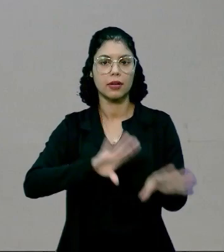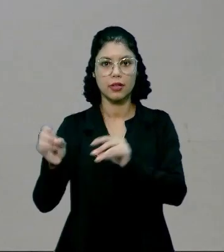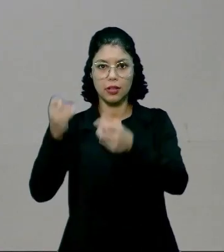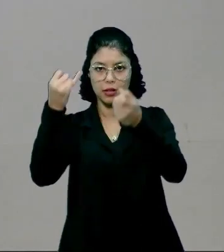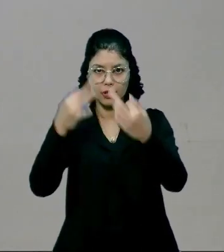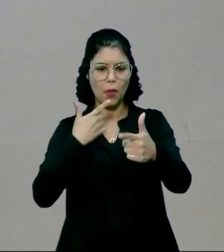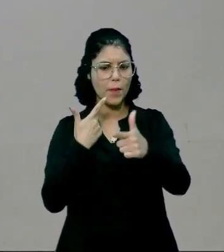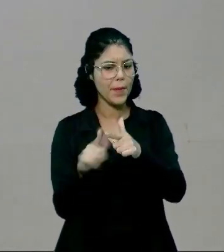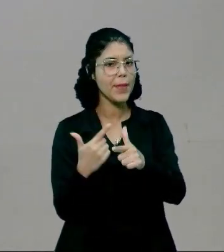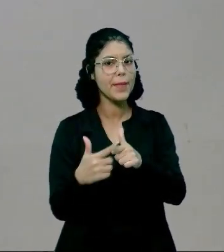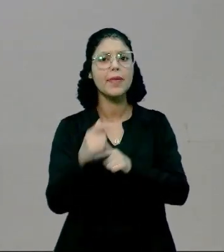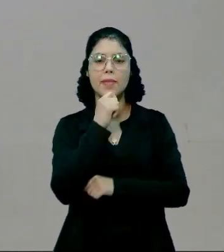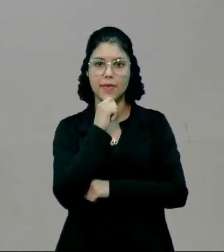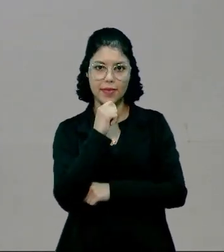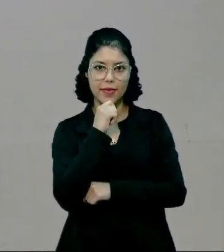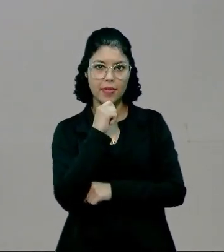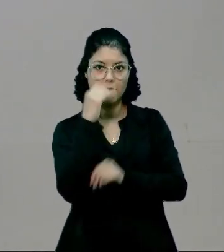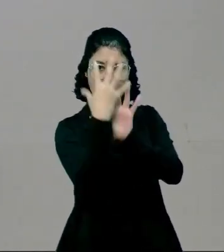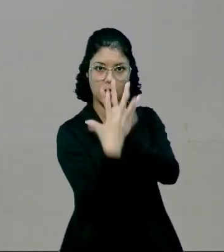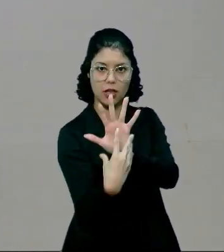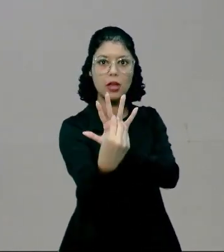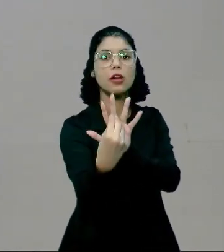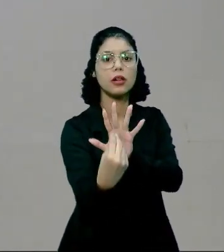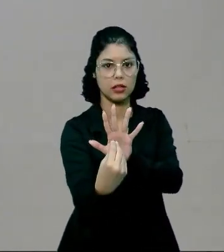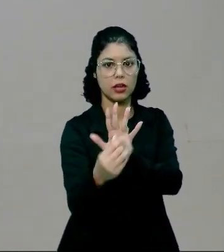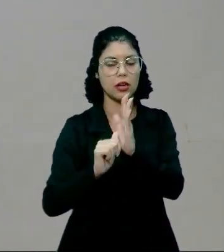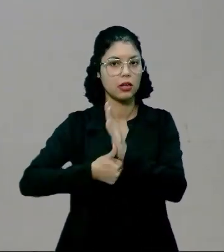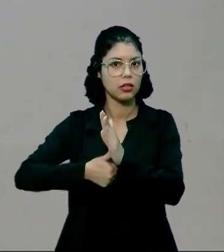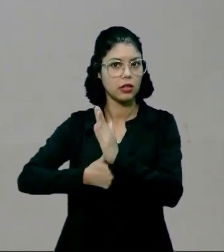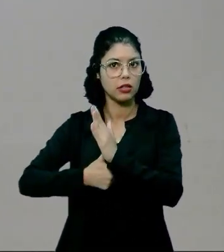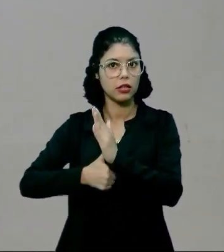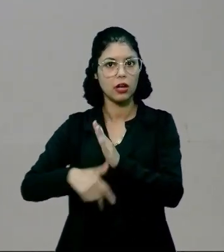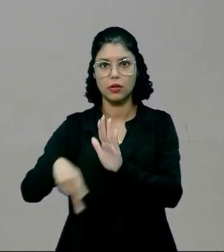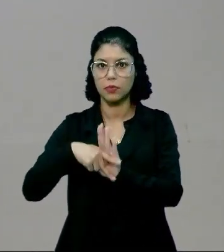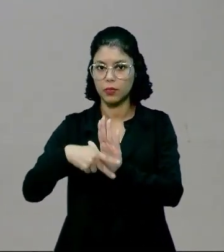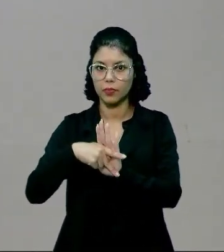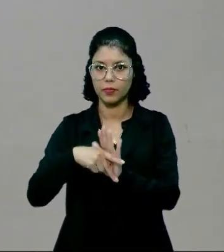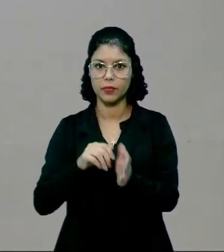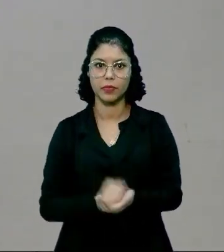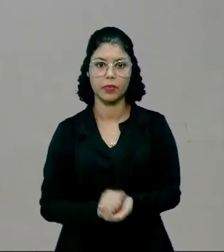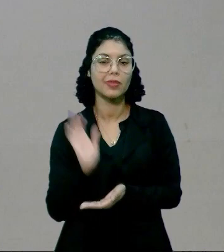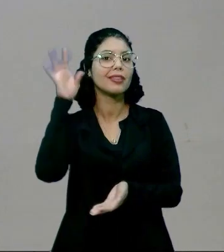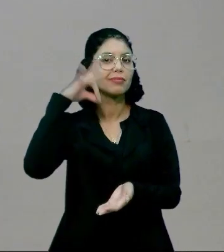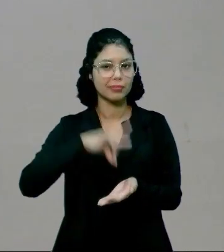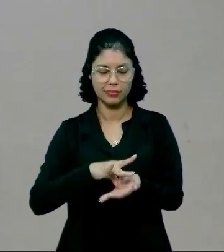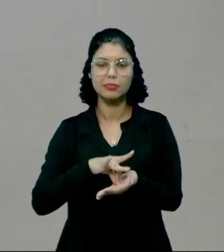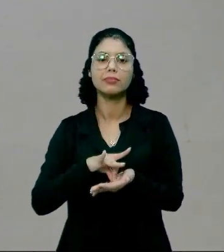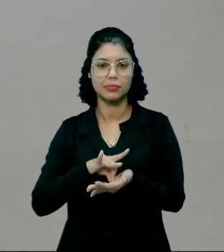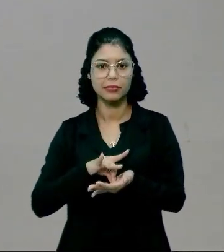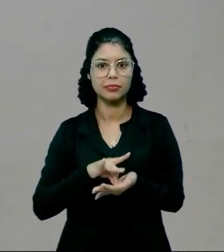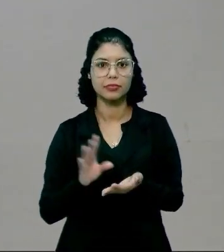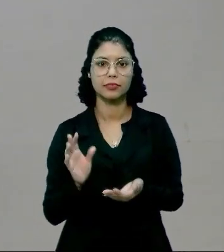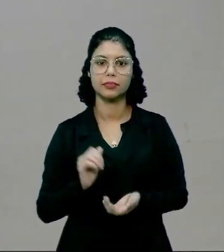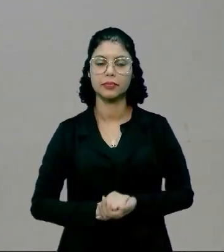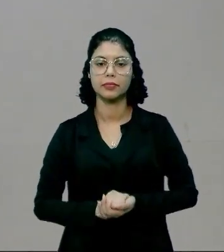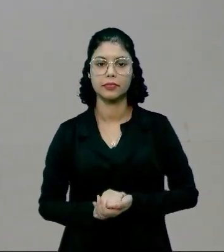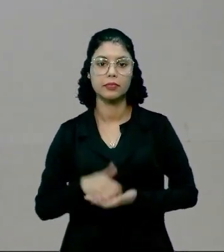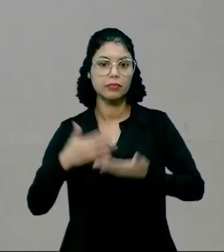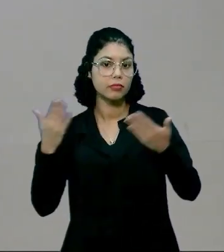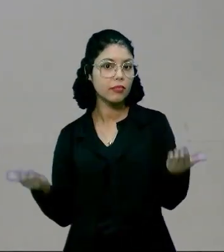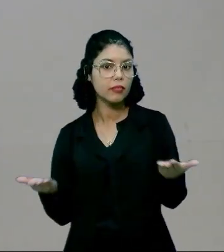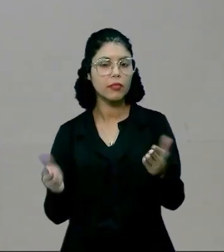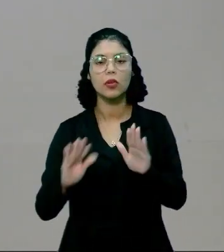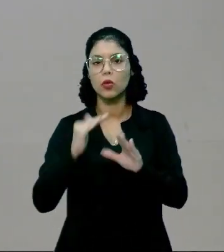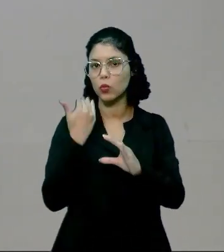algum problema ali à revelação da sua identidade real, a sua identidade verdadeira. Então,